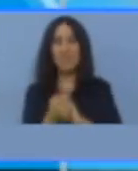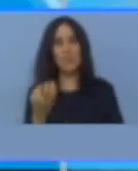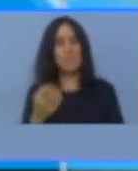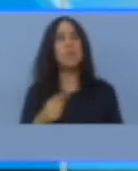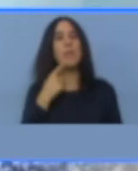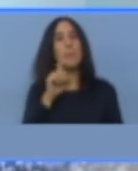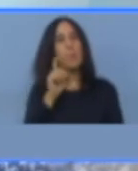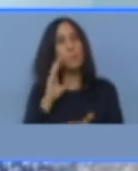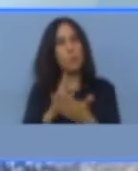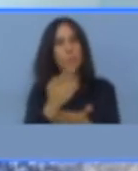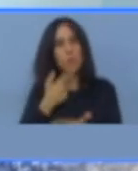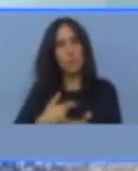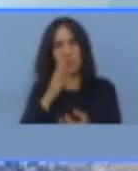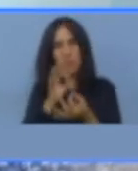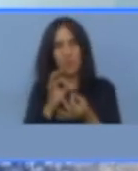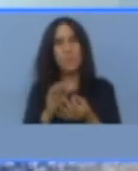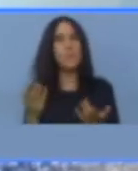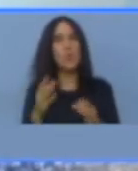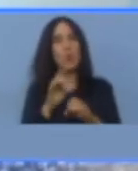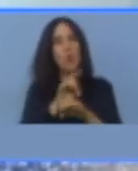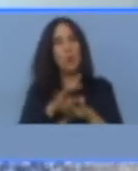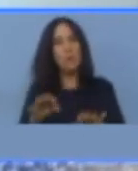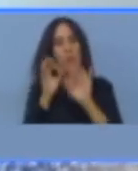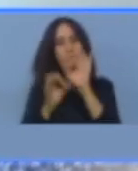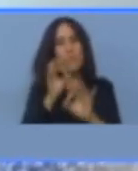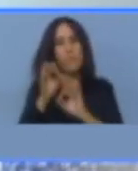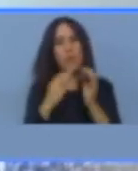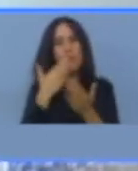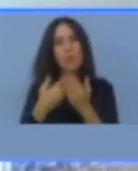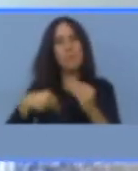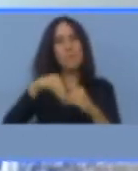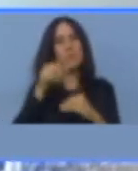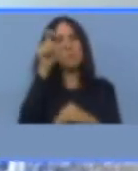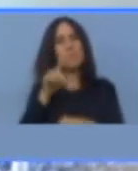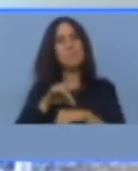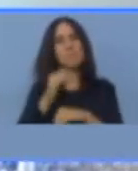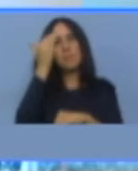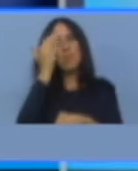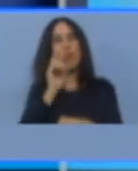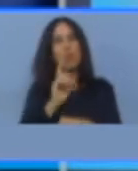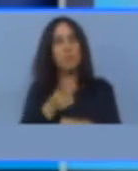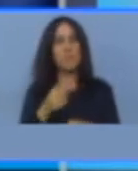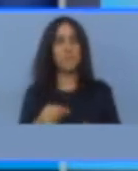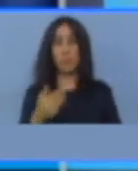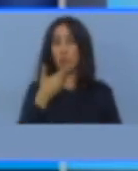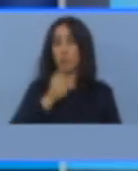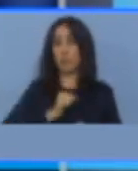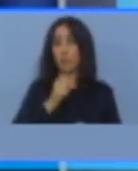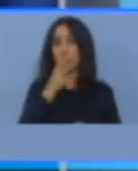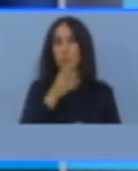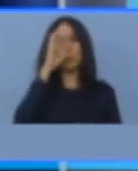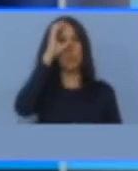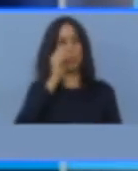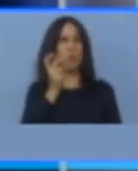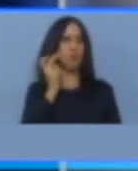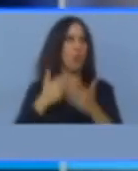breve, o que é que o carisma hospitaleiro acrescenta ao tratamento do doente mental? Olha, digo-lhe com a minha experiência, que é, eu trabalhei no Estado há muitos anos e gostei